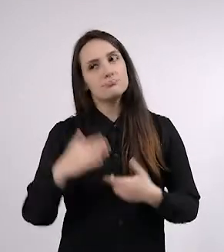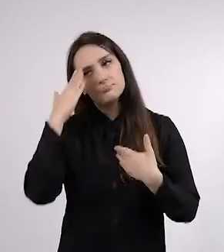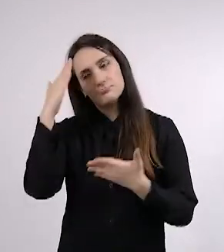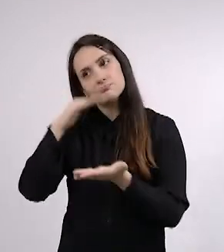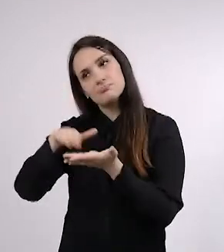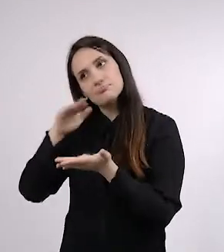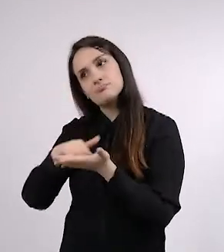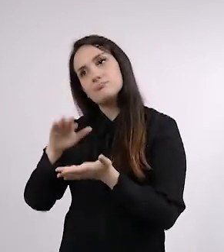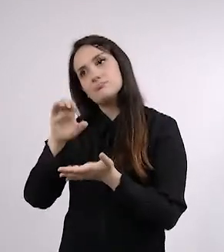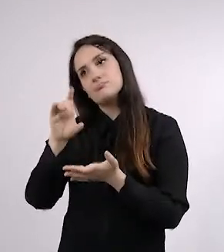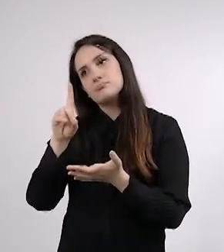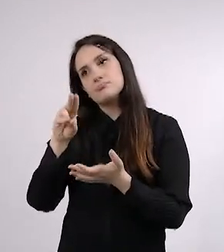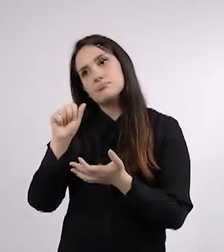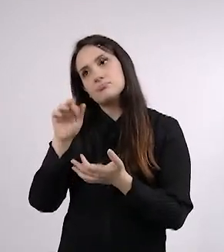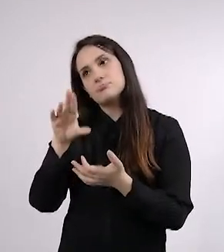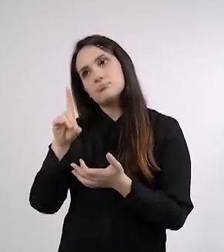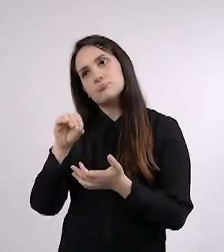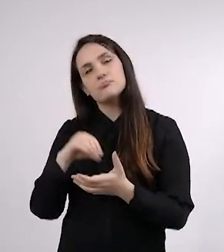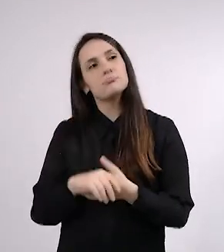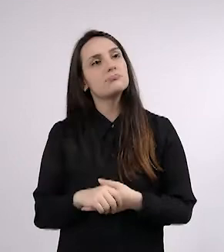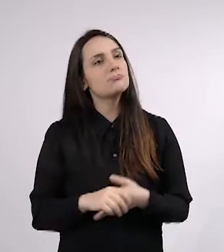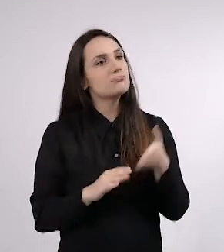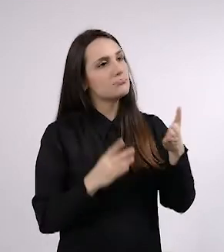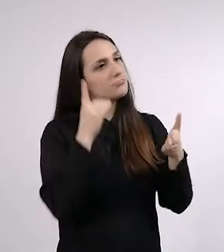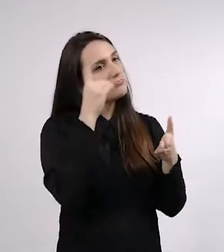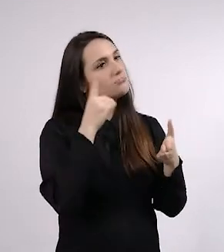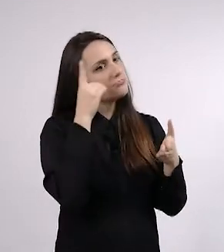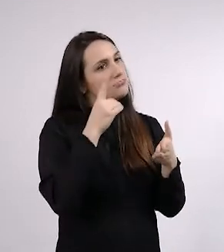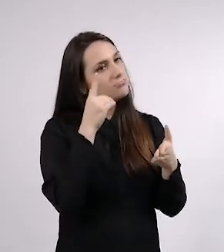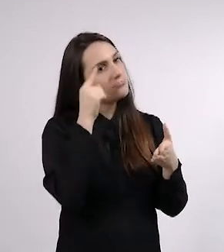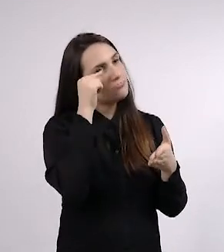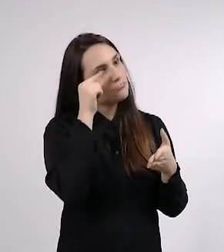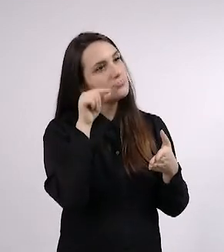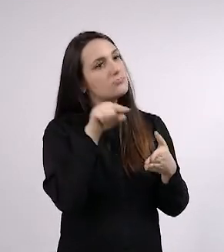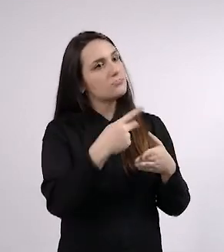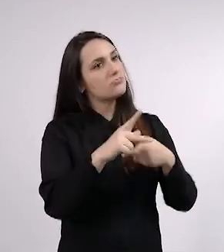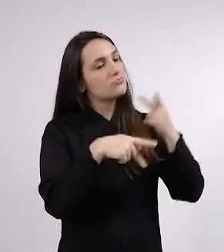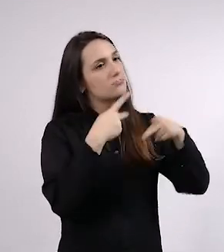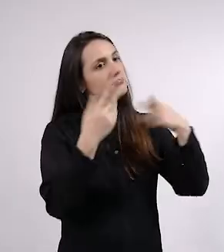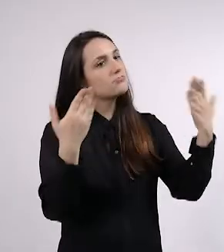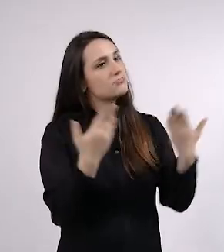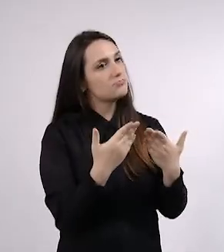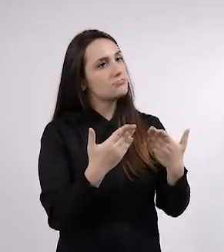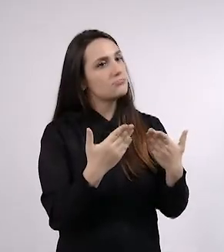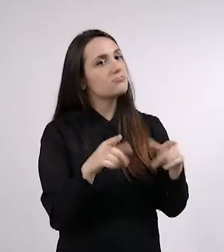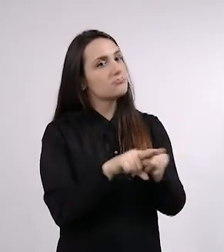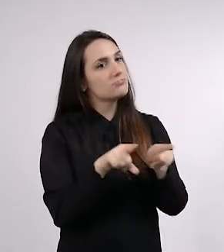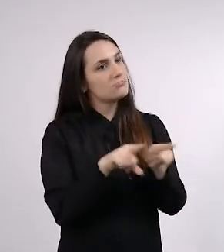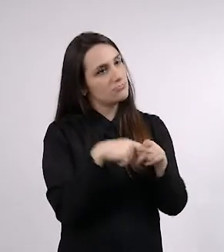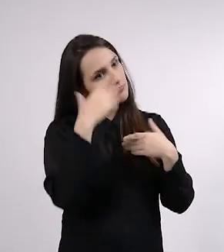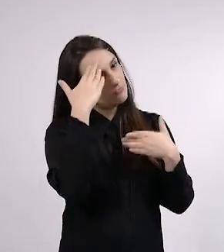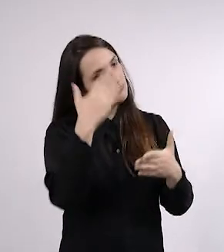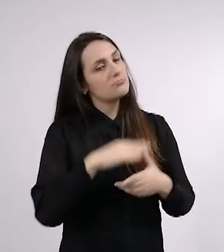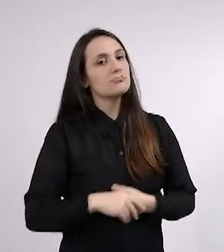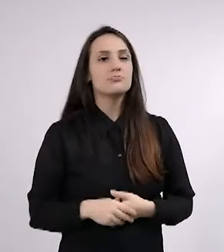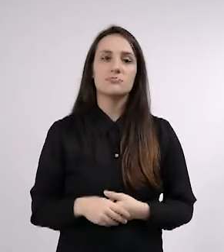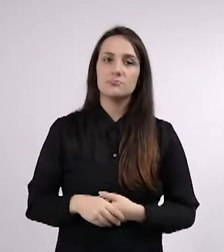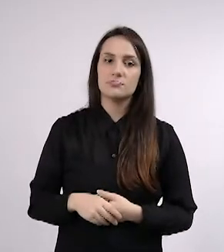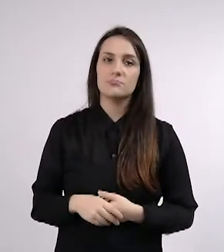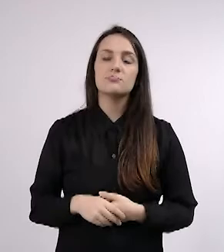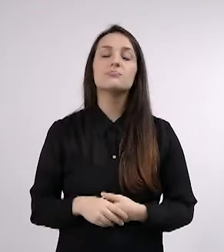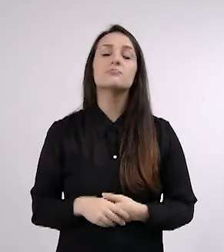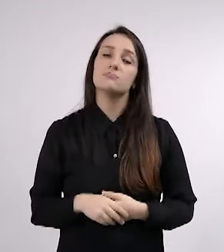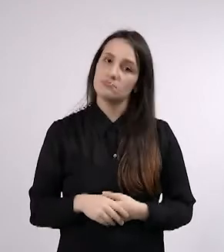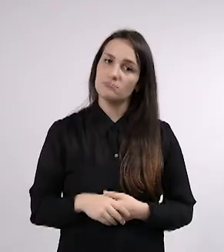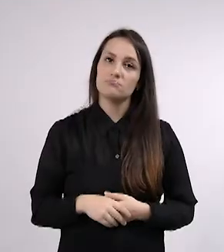obrigado, secretário Eduardo Riedel, por estar aqui conosco. Deputado, muito obrigado. As suas considerações finais e o nosso agradecimento. Como